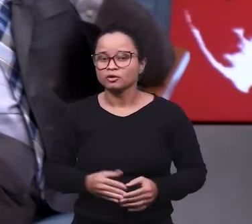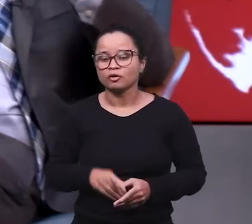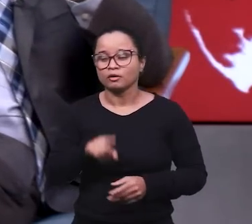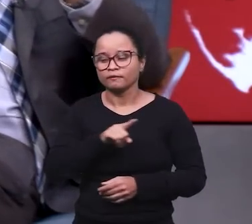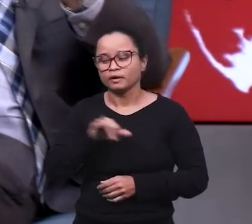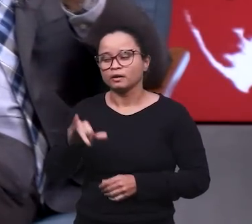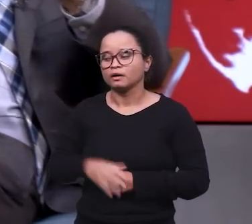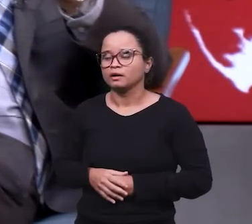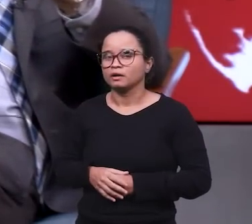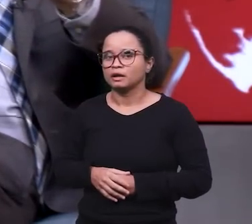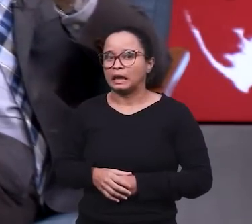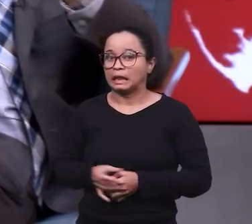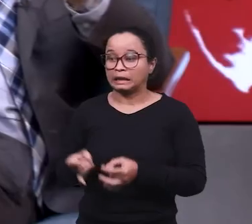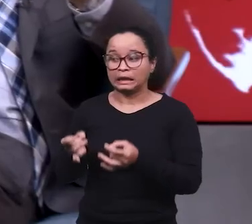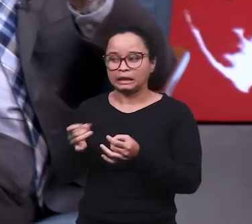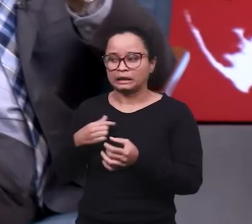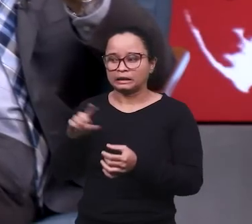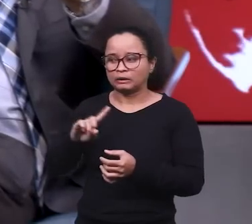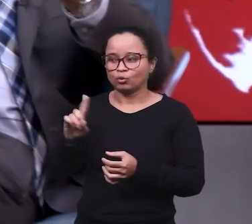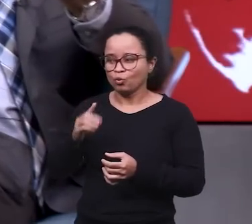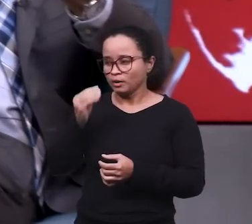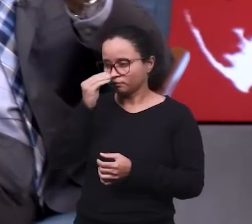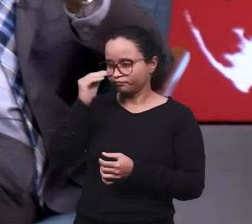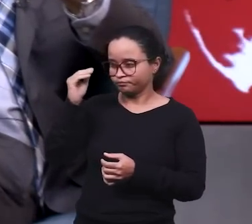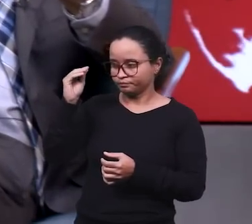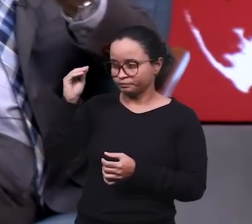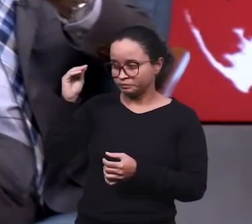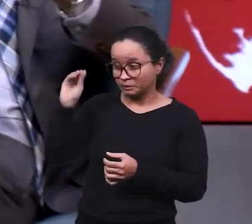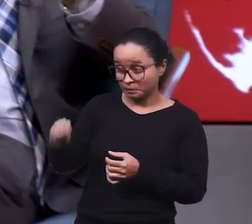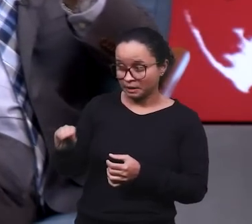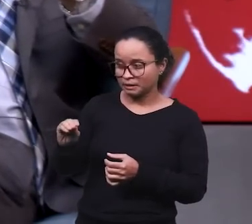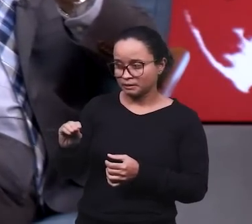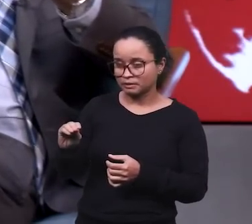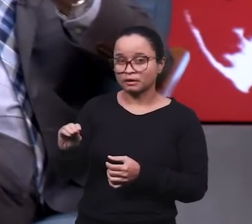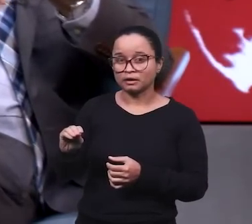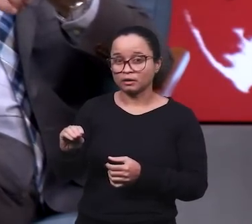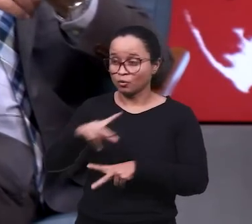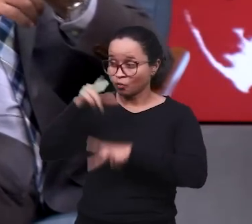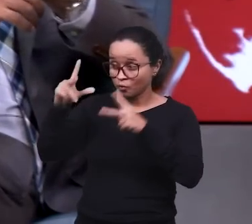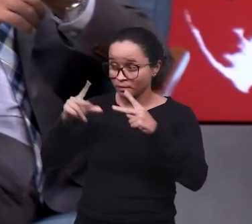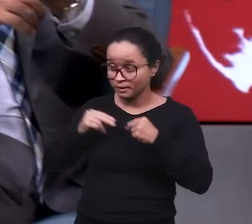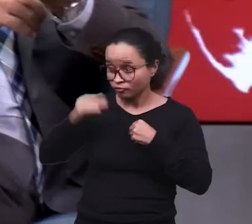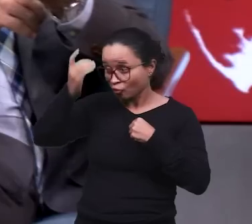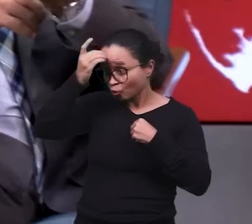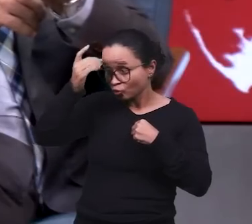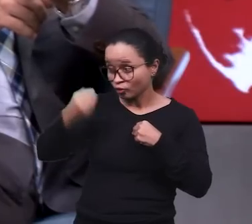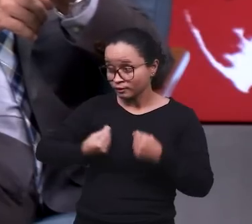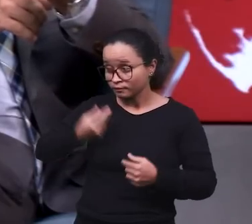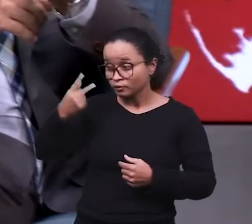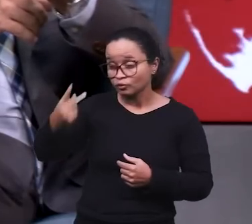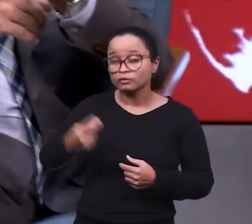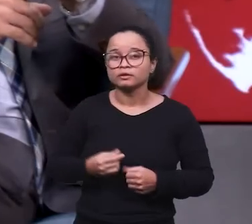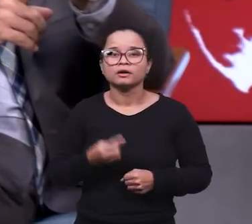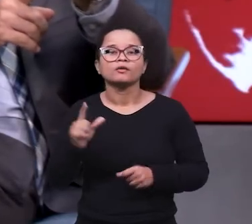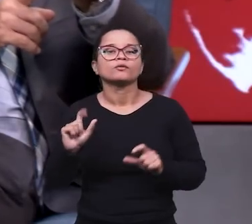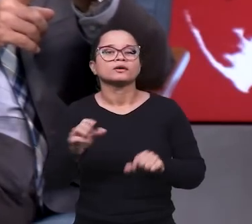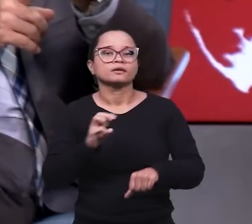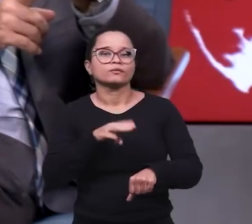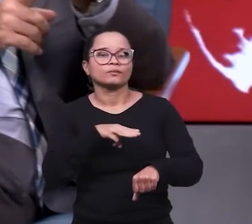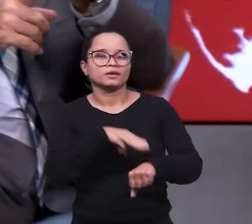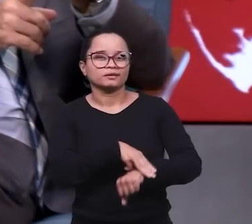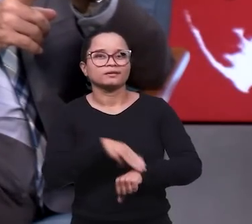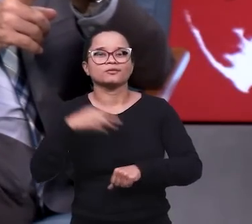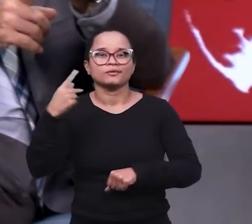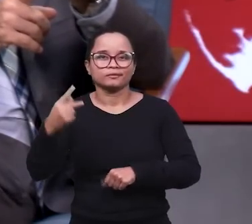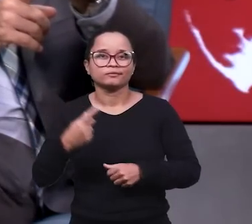não desprezes o dom que há em ti. Qual o dom que Paulo está se referindo na vida de Timóteo? O ministério dele.